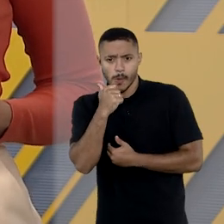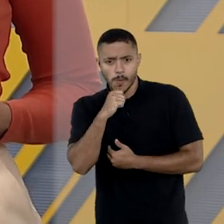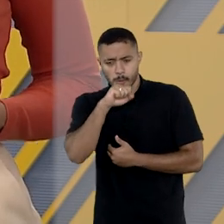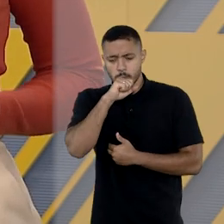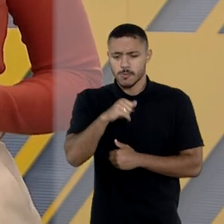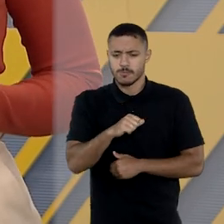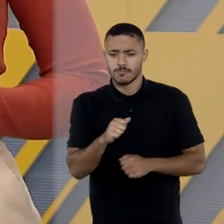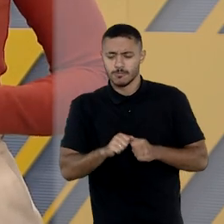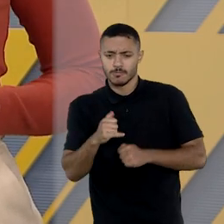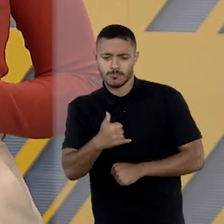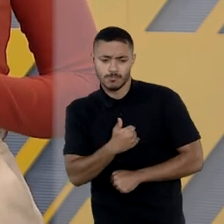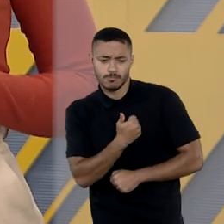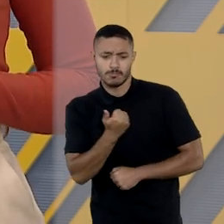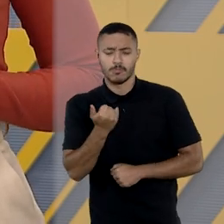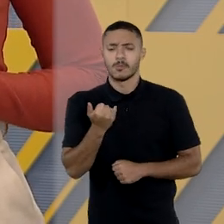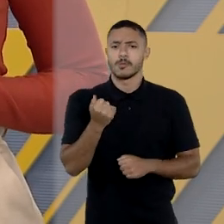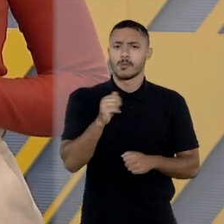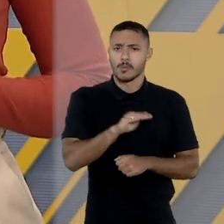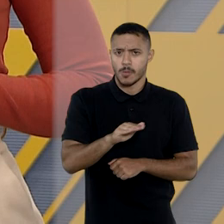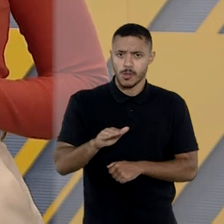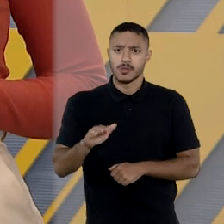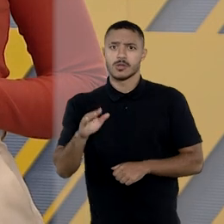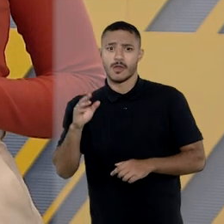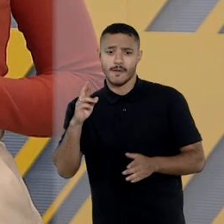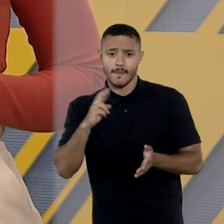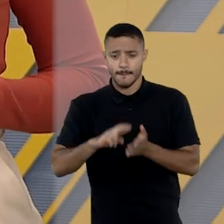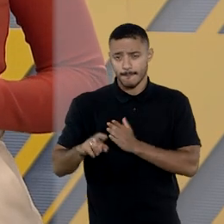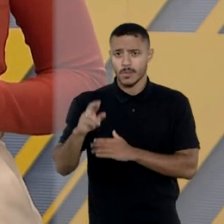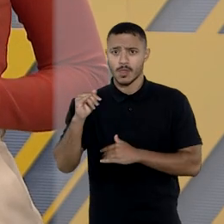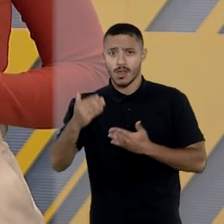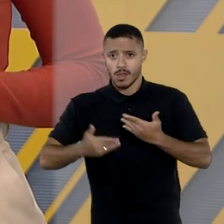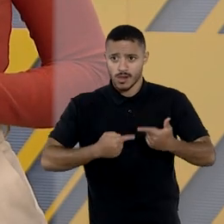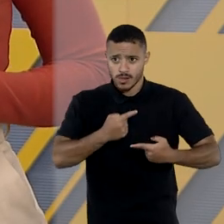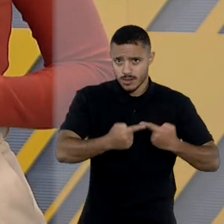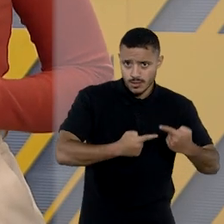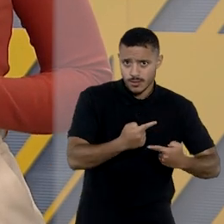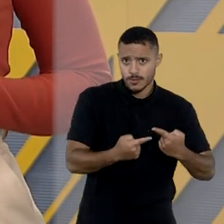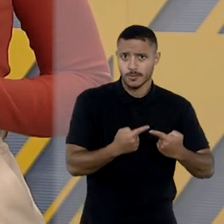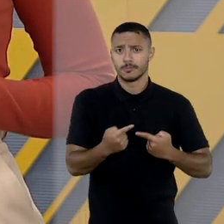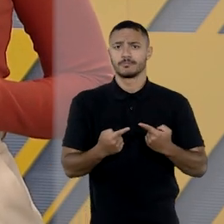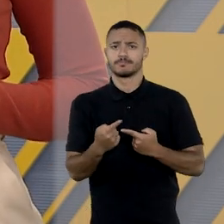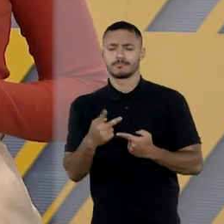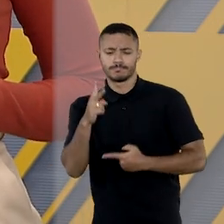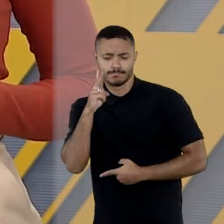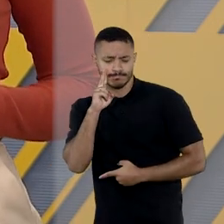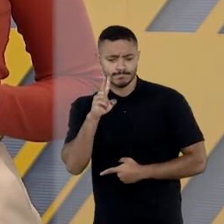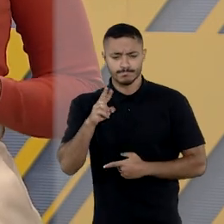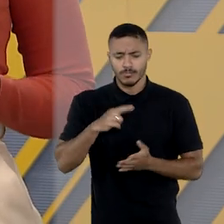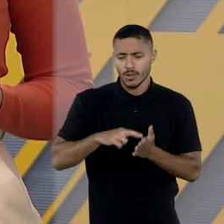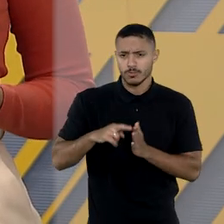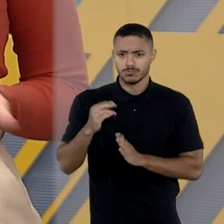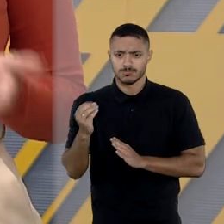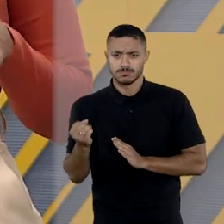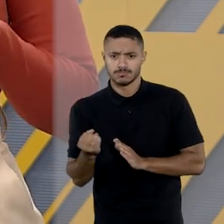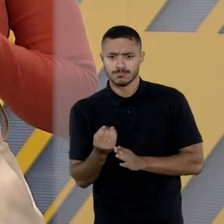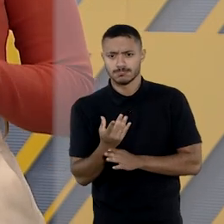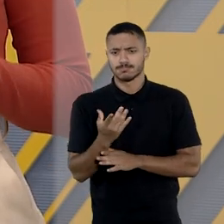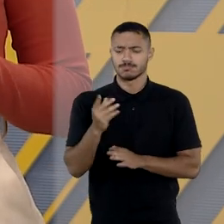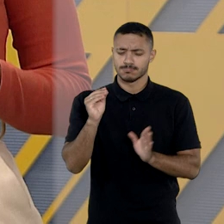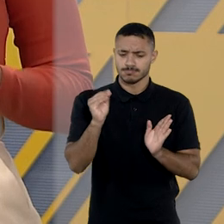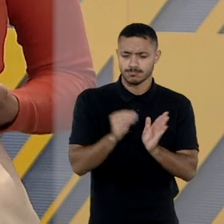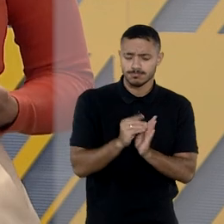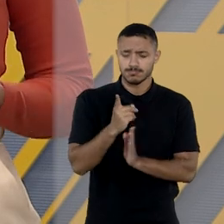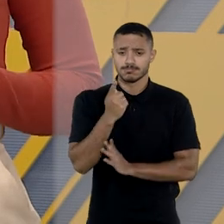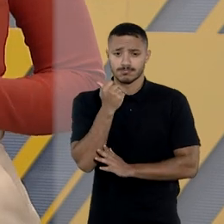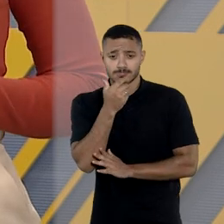por menor também é causa de exclusão da herança. O caso envolveu a apreciação de recurso especial interposto por um